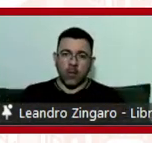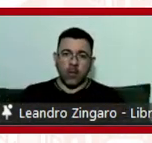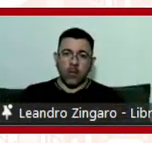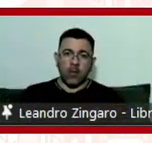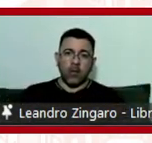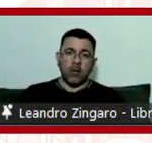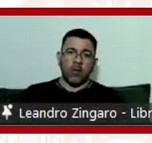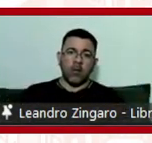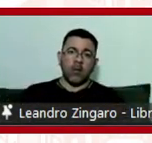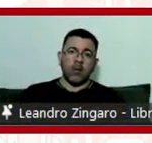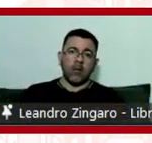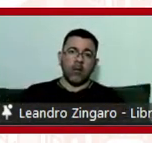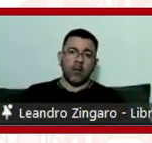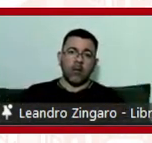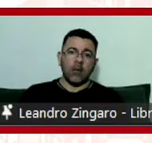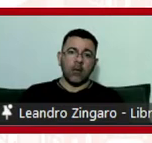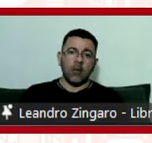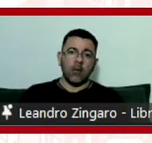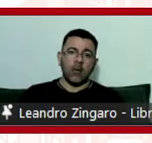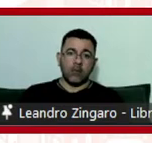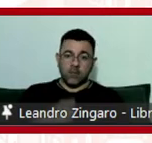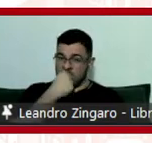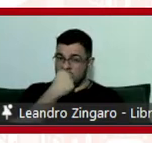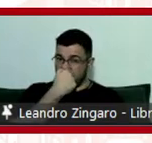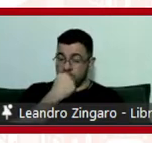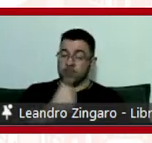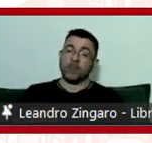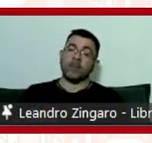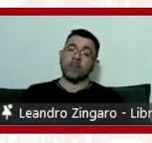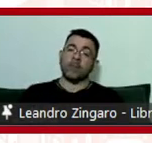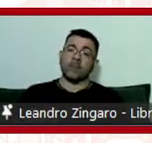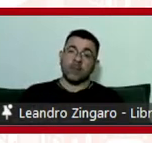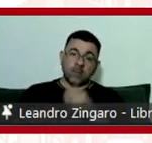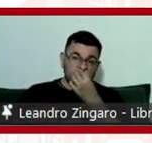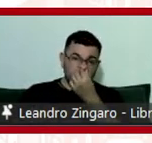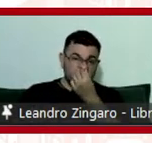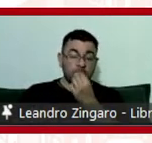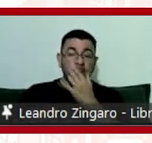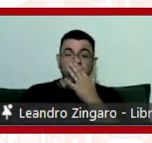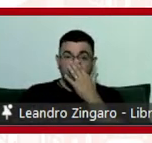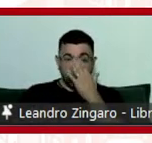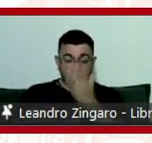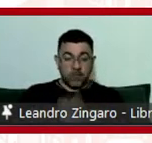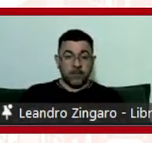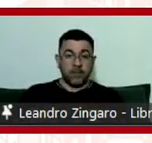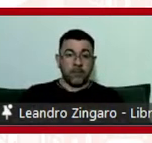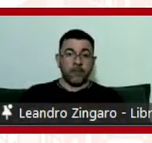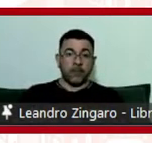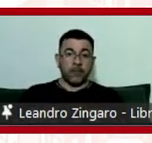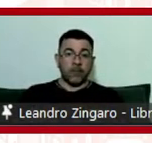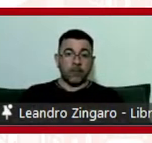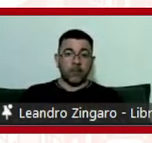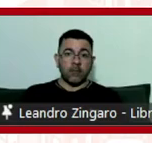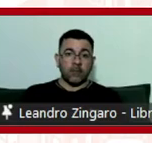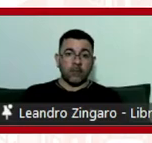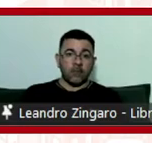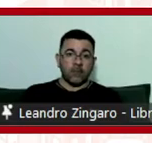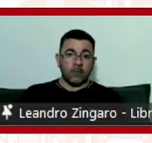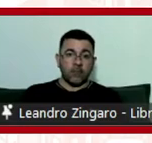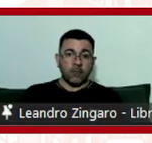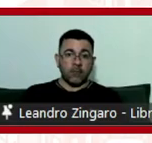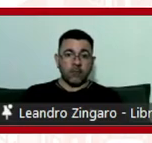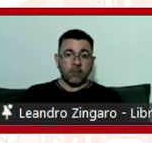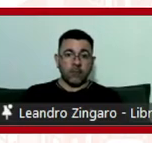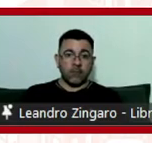Policlínica maternidade Arnaldo Marques para mais informações acesse atender paciente em urgência Odontológica link